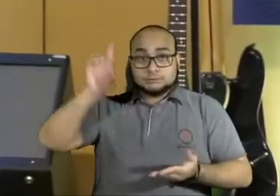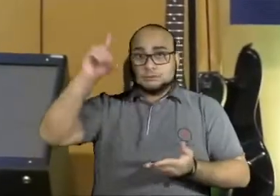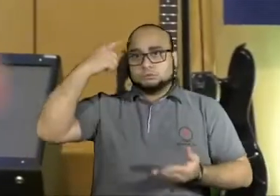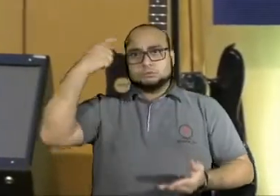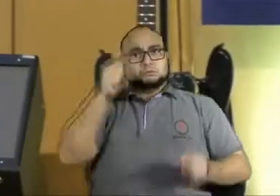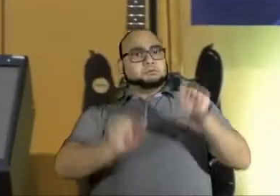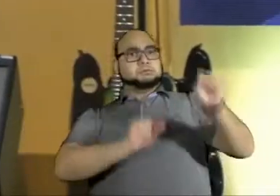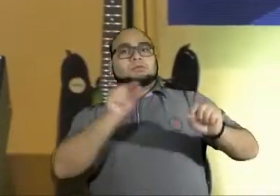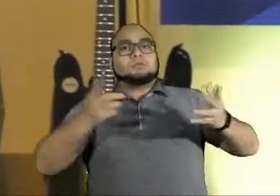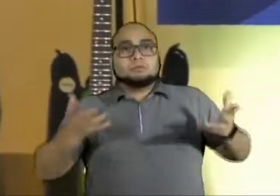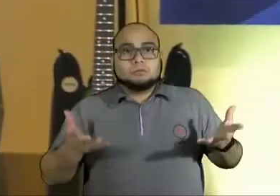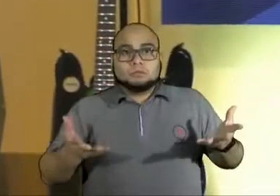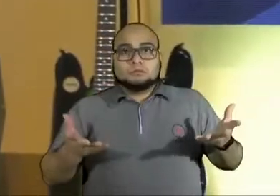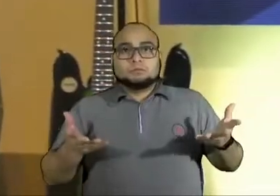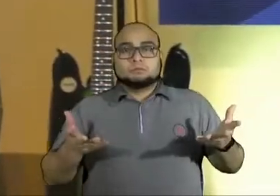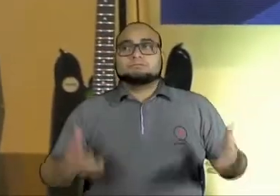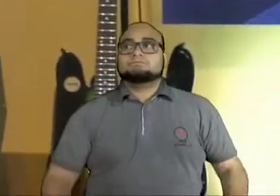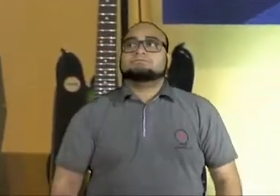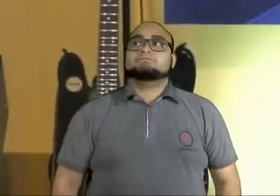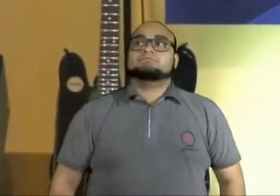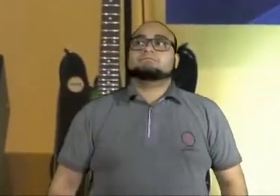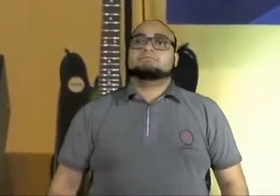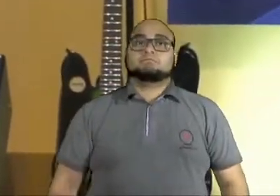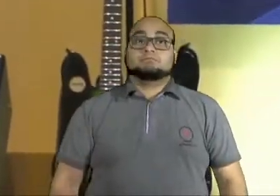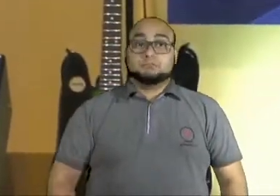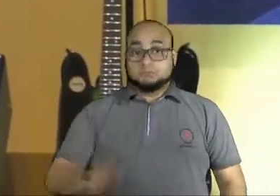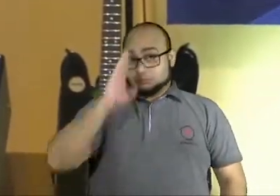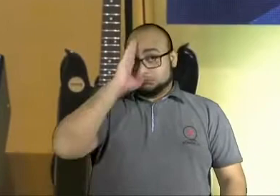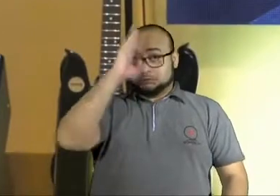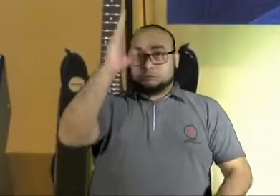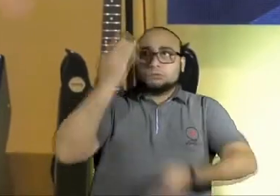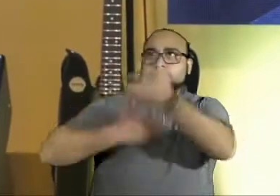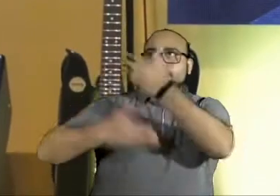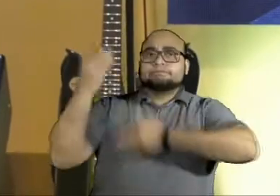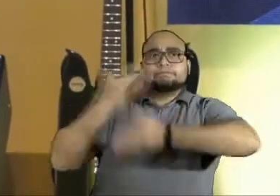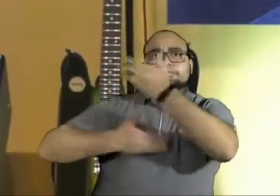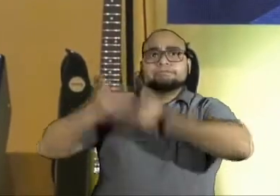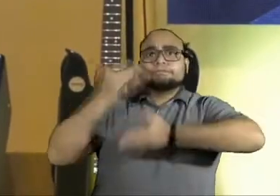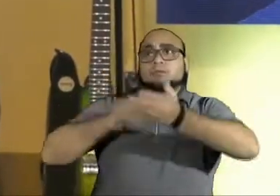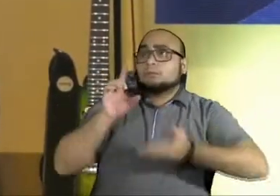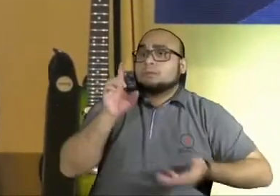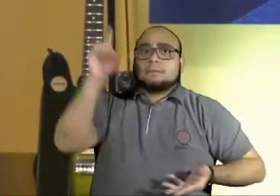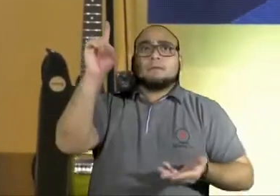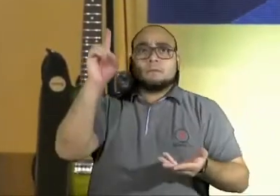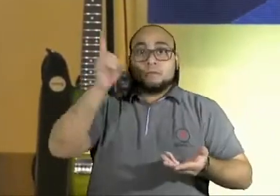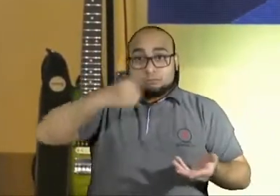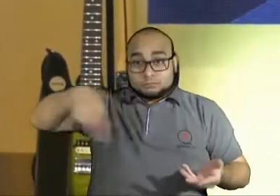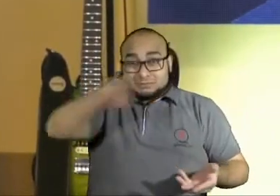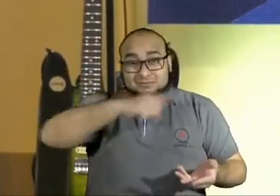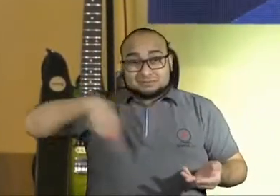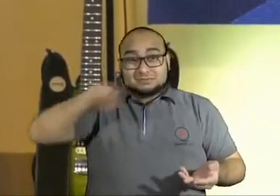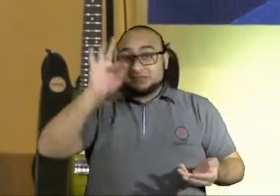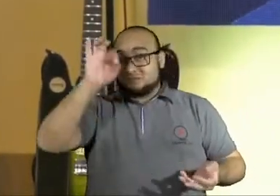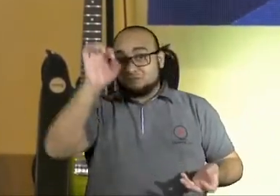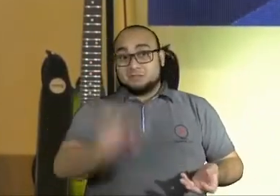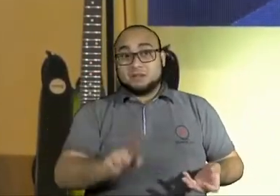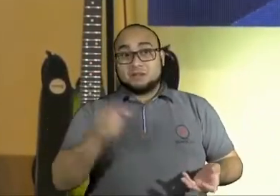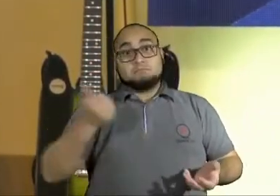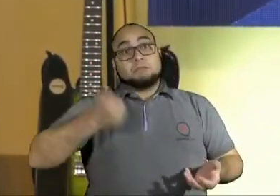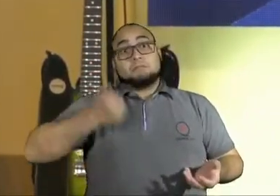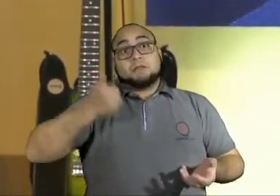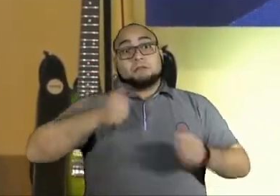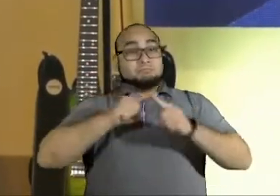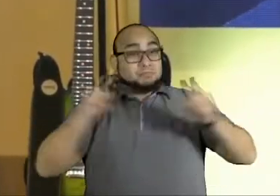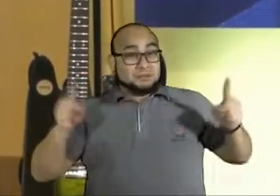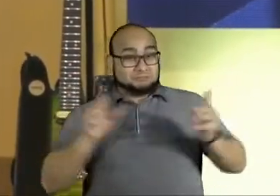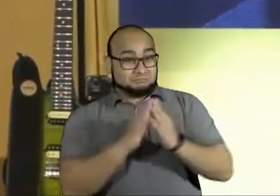rasgado. Na ordem e na escala de prioridades de quem se relaciona com Deus, você coloca a fé no primeiro lugar e deveria colocar a